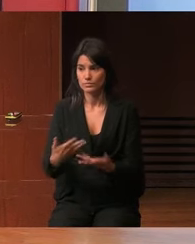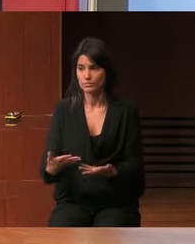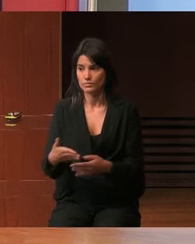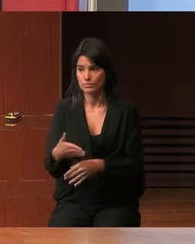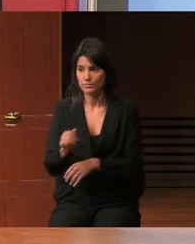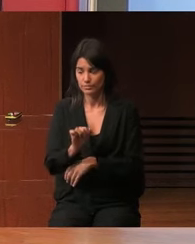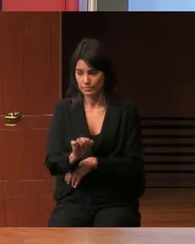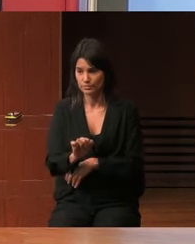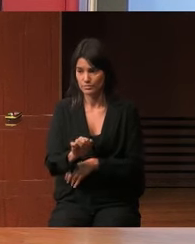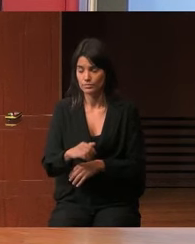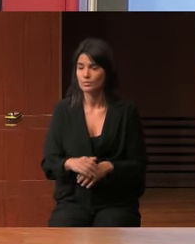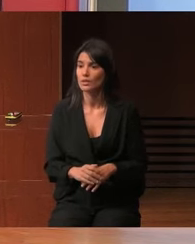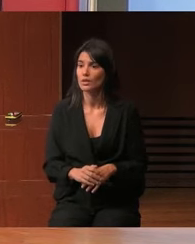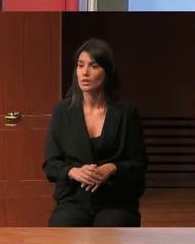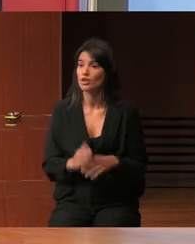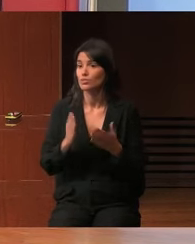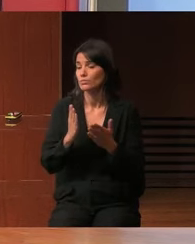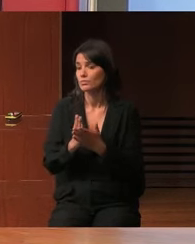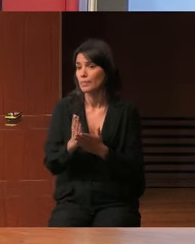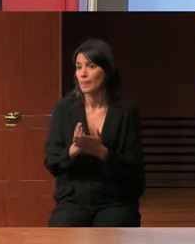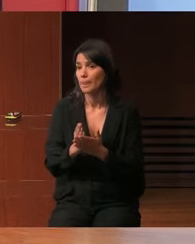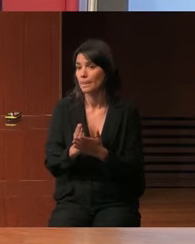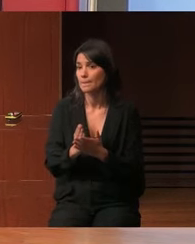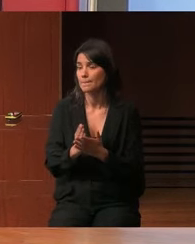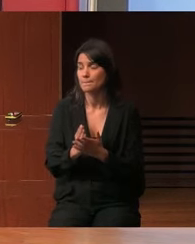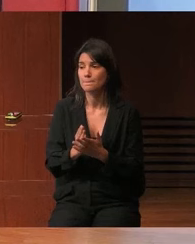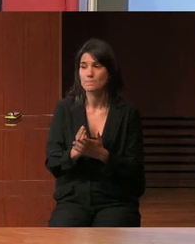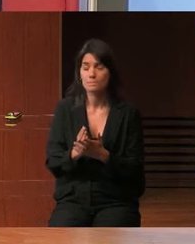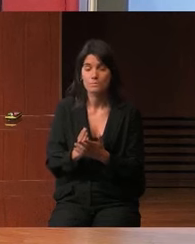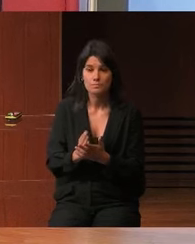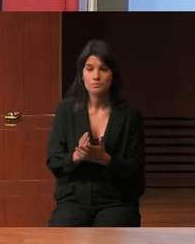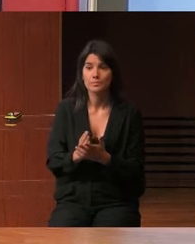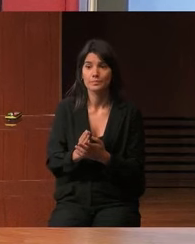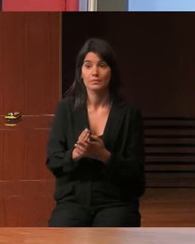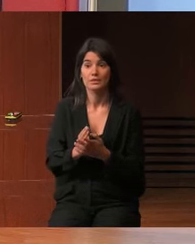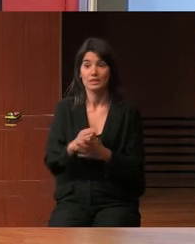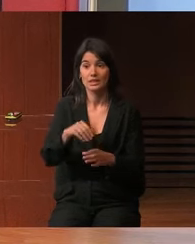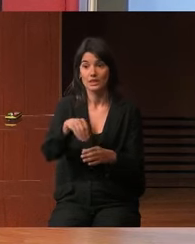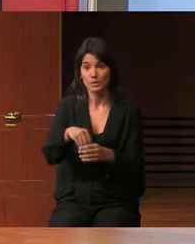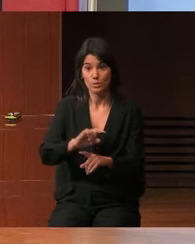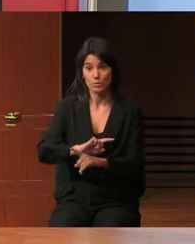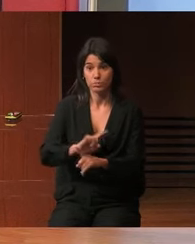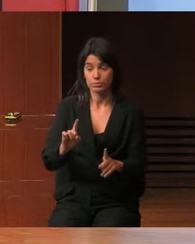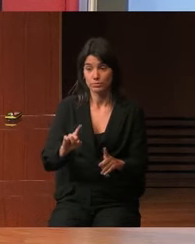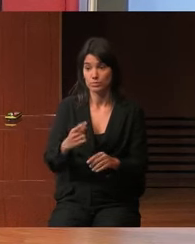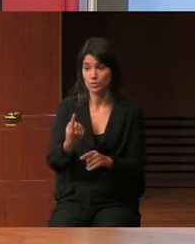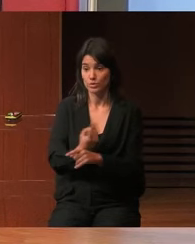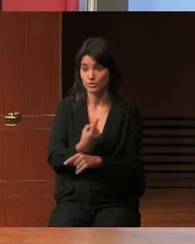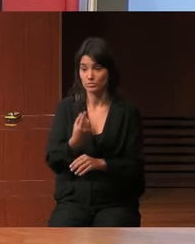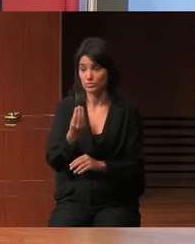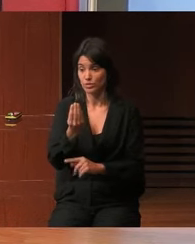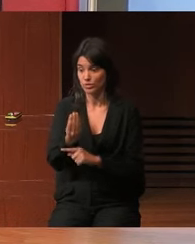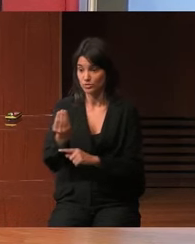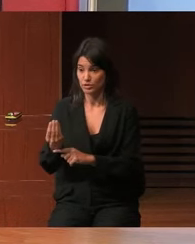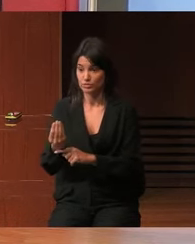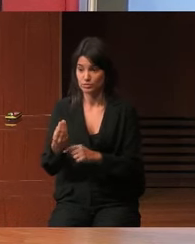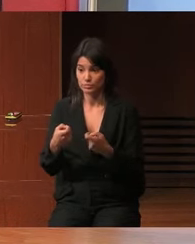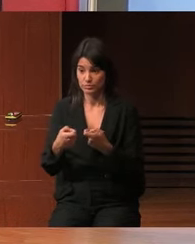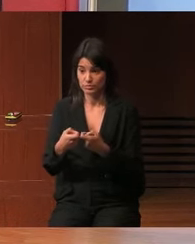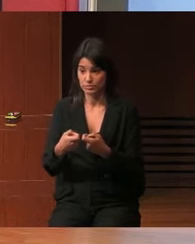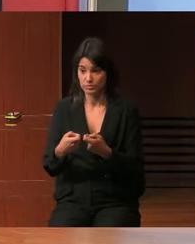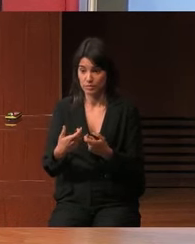Uma escola que não permite dentro dela artefactos que representam a